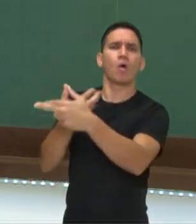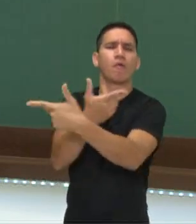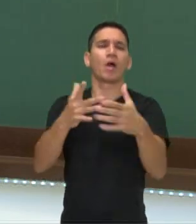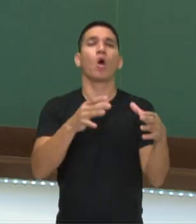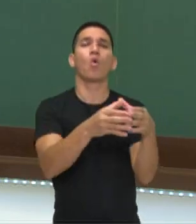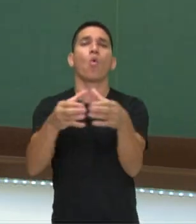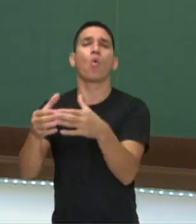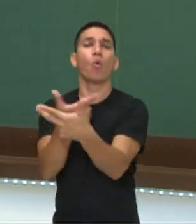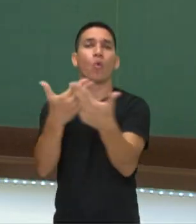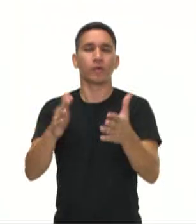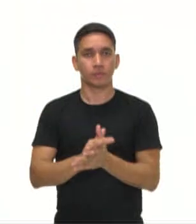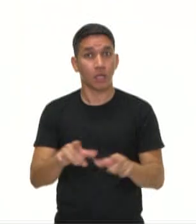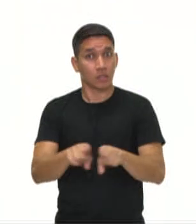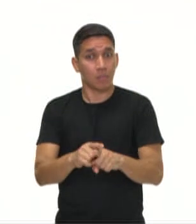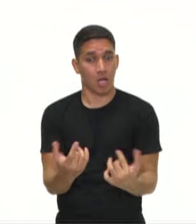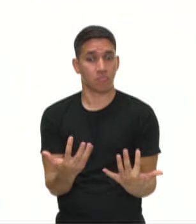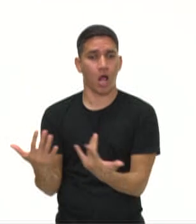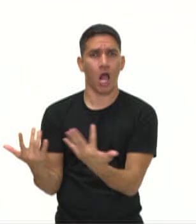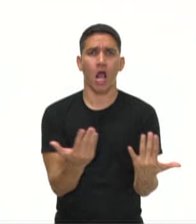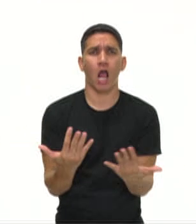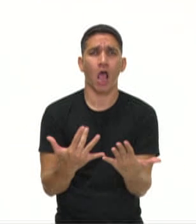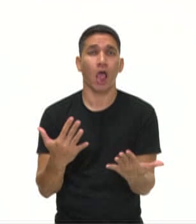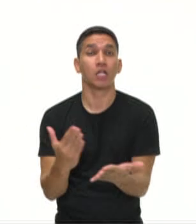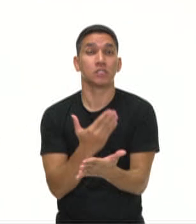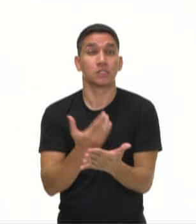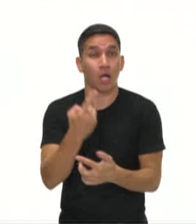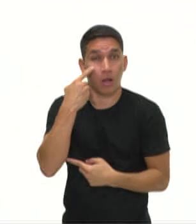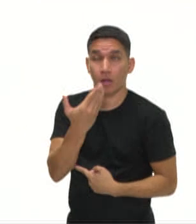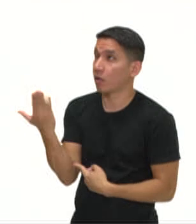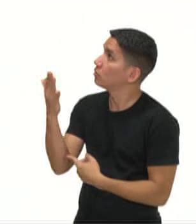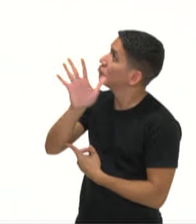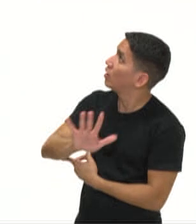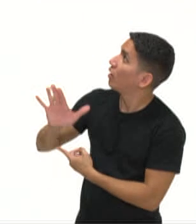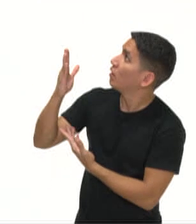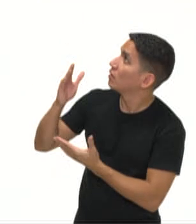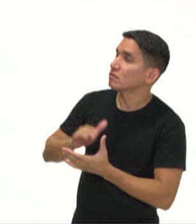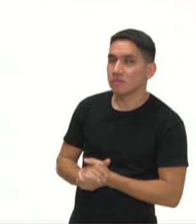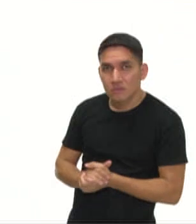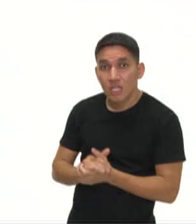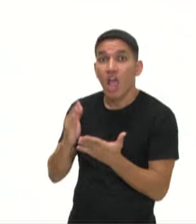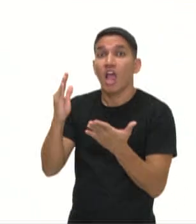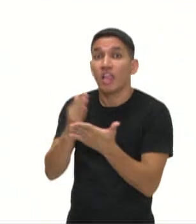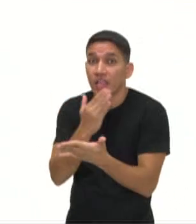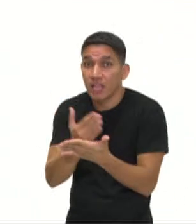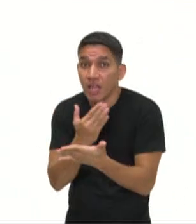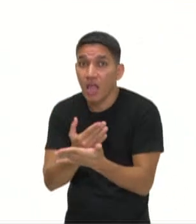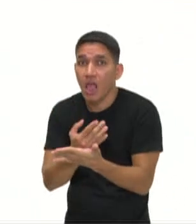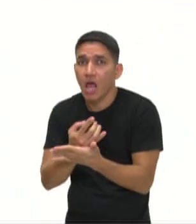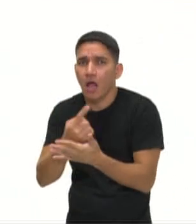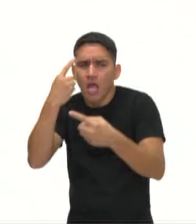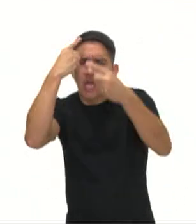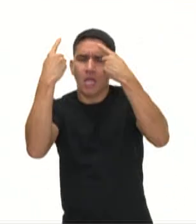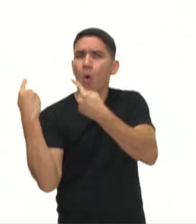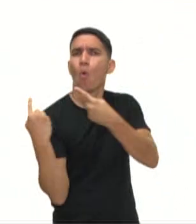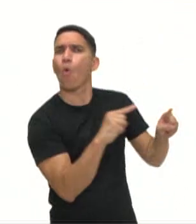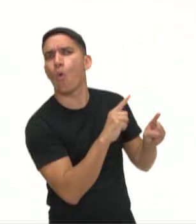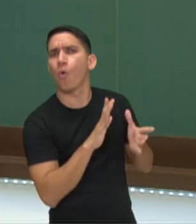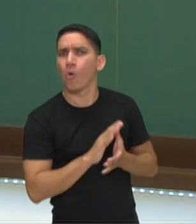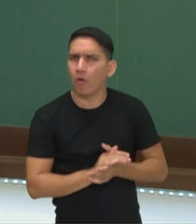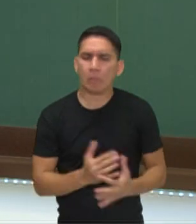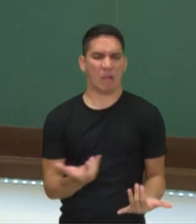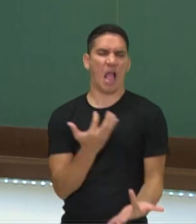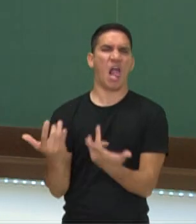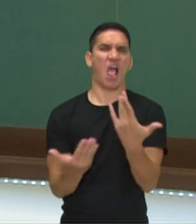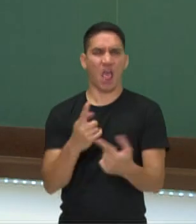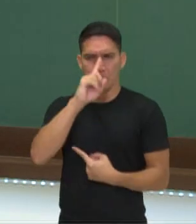grupos, queima de livros, como está a cena do seu lado direito, livros com ideias contrárias ao que se defendia eram queimados, e uma